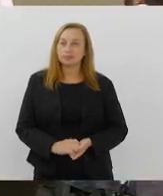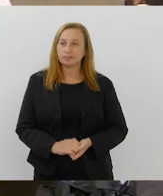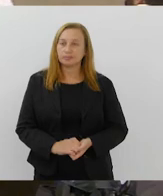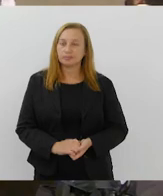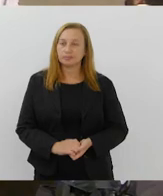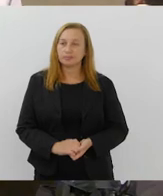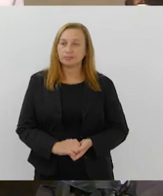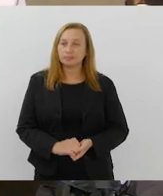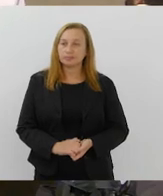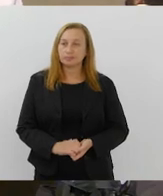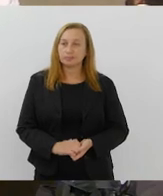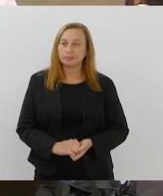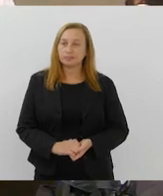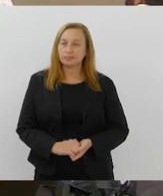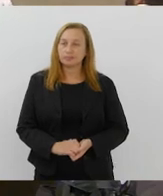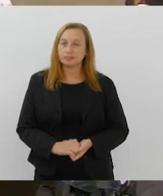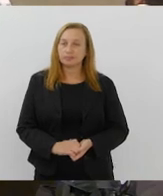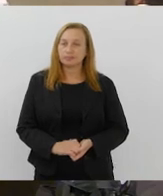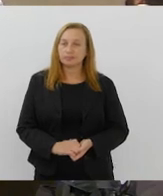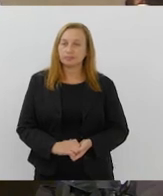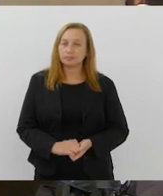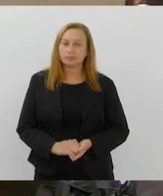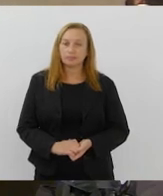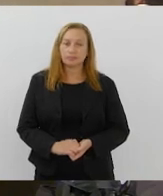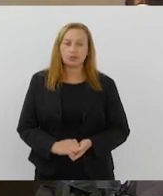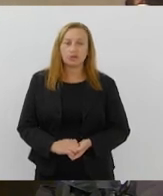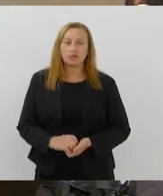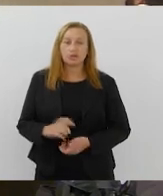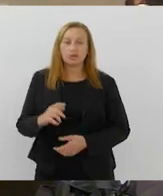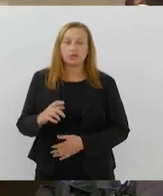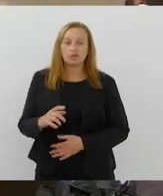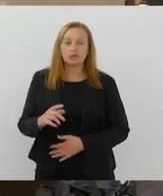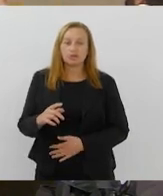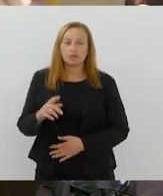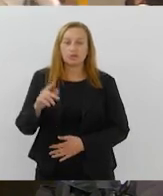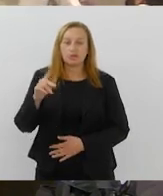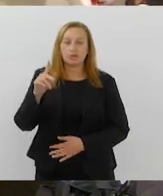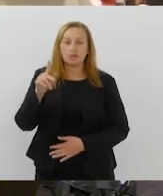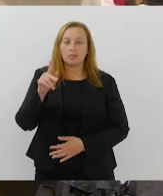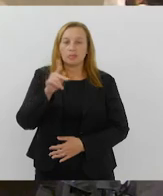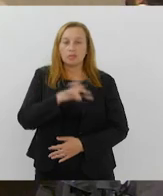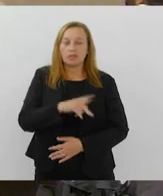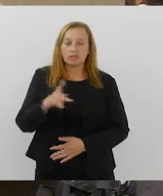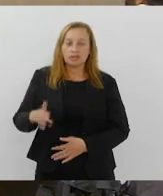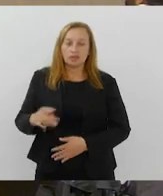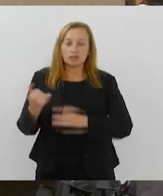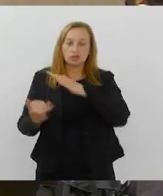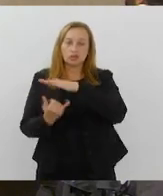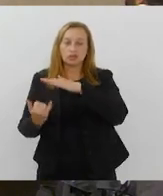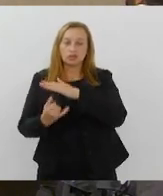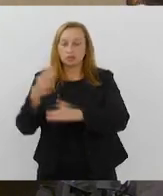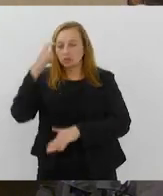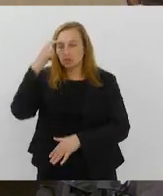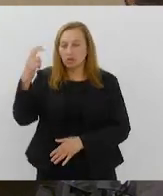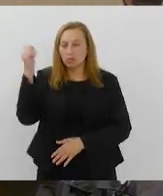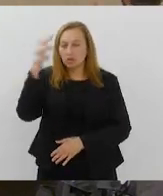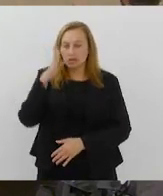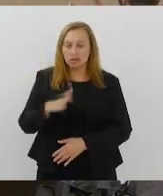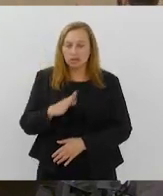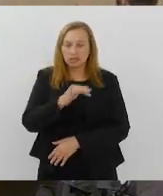Próximo agraciado, o senhor Sorraco Bastos, presidente do Instituto Cultural Brasil-Japão.